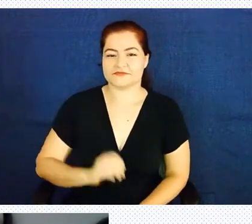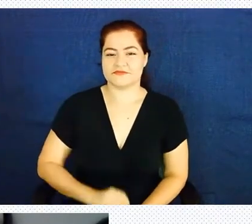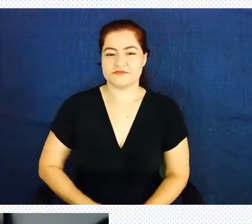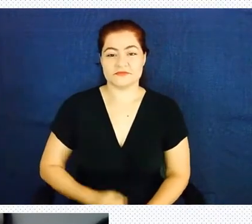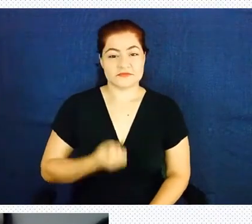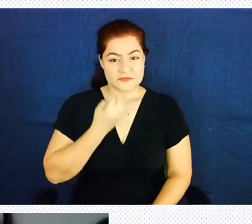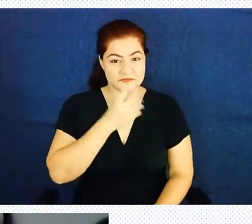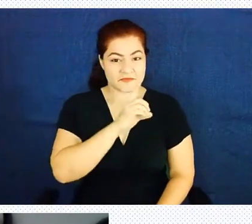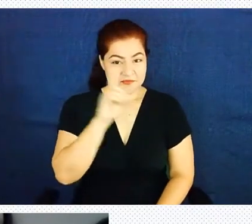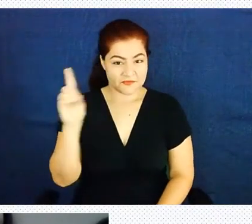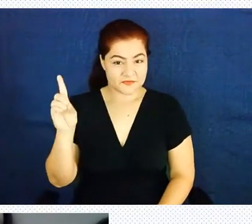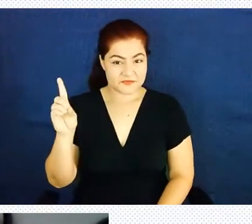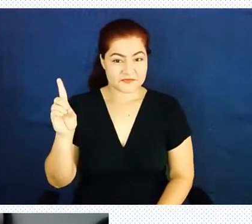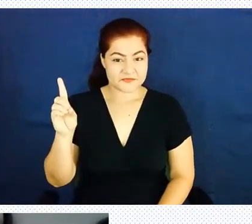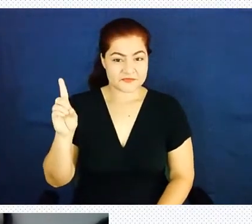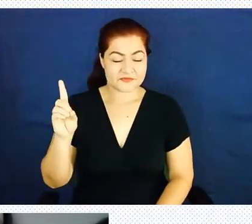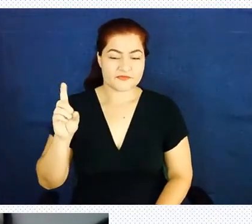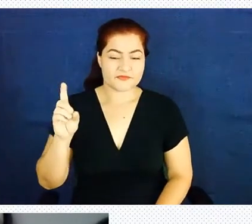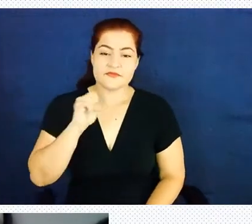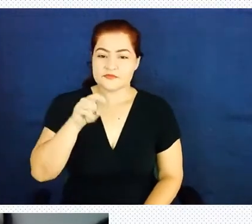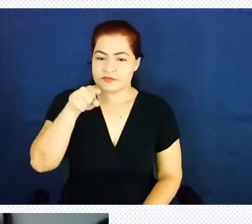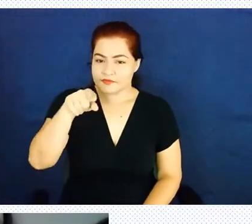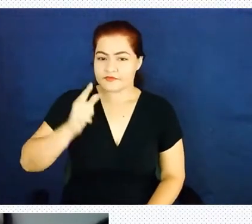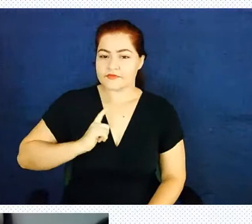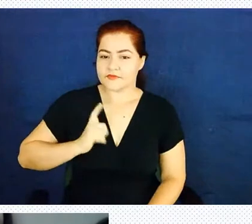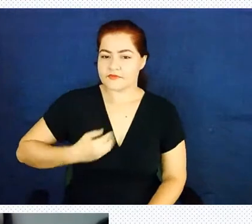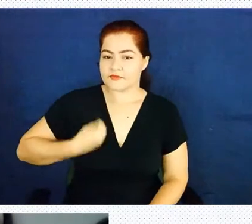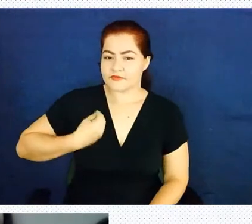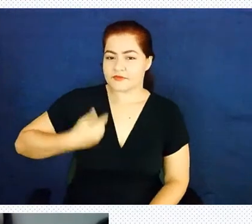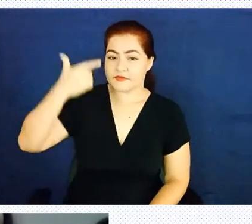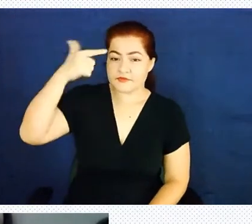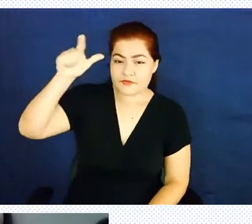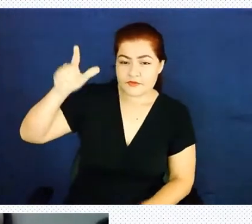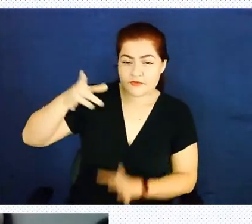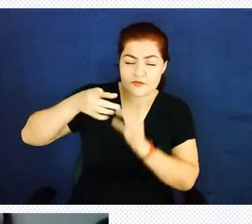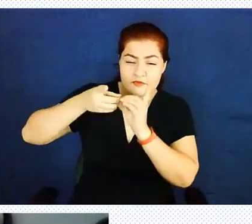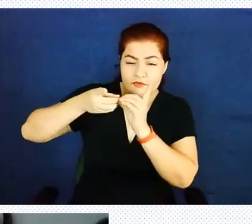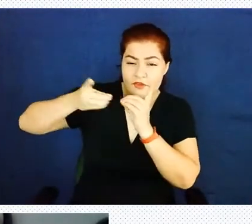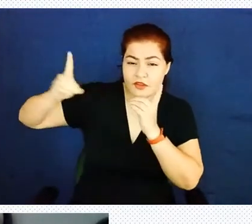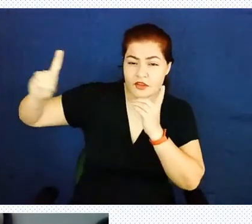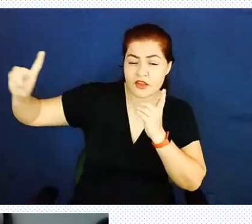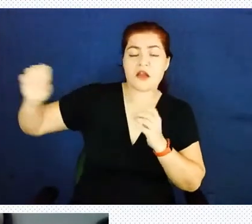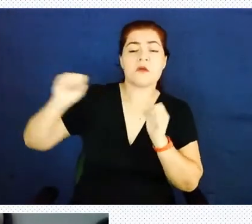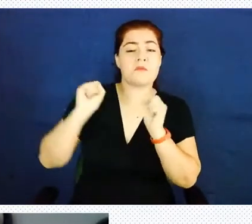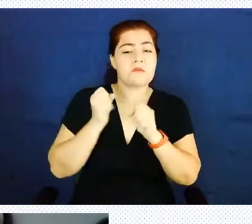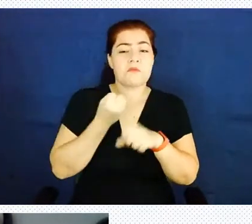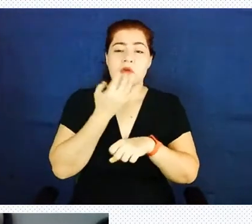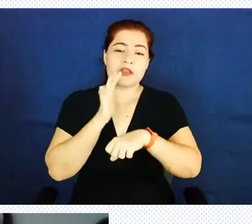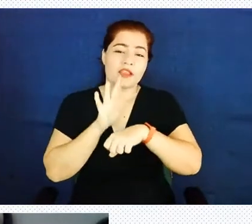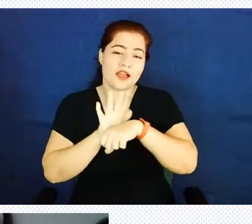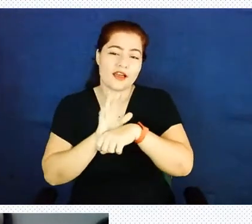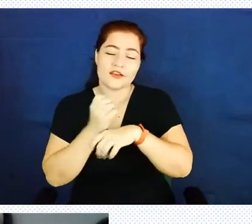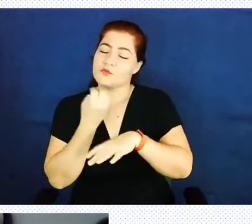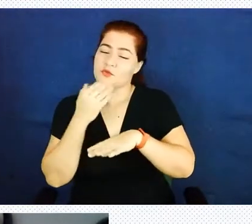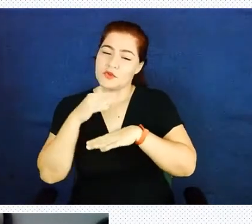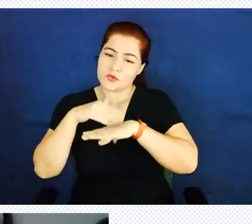bom dia. Se você está em outro lugar, distante, boa tarde ou então boa noite.